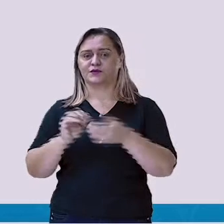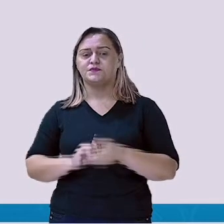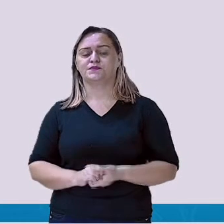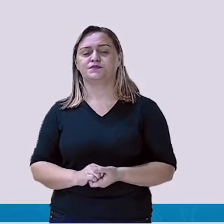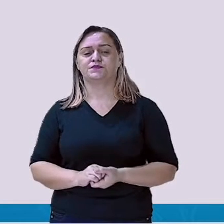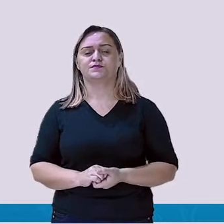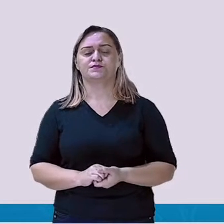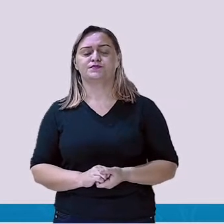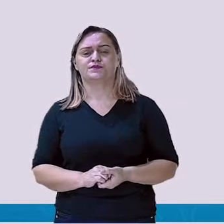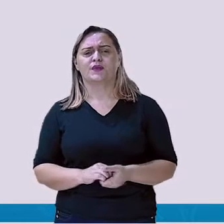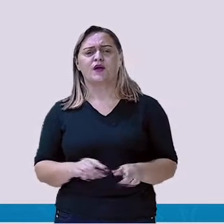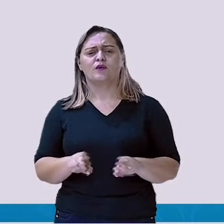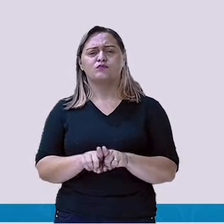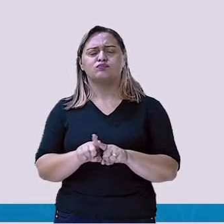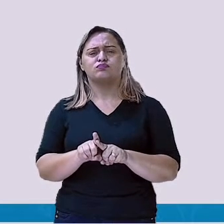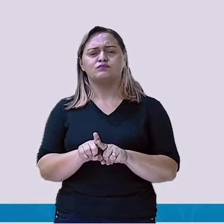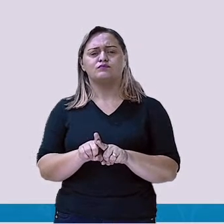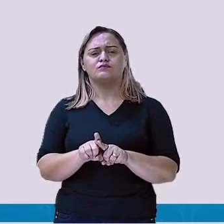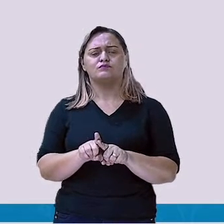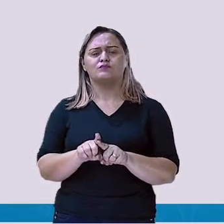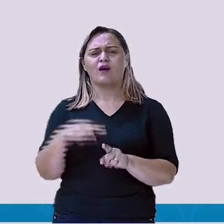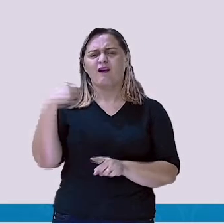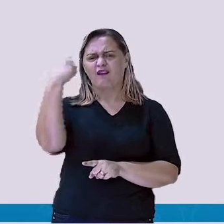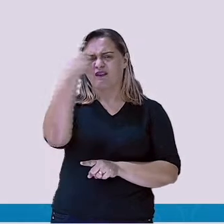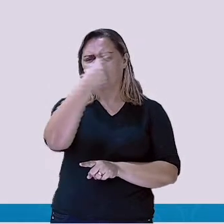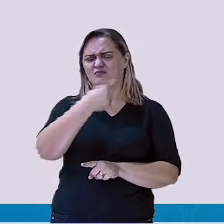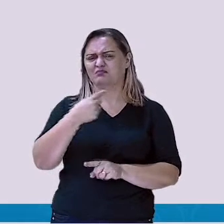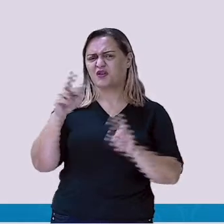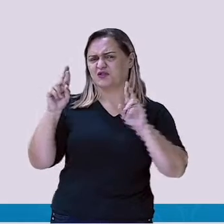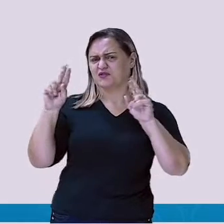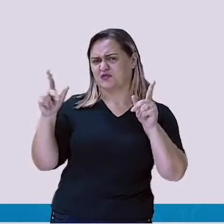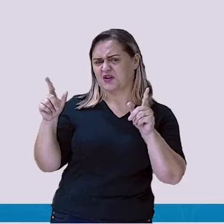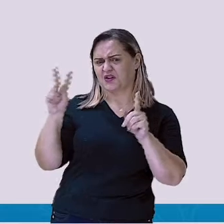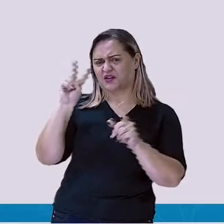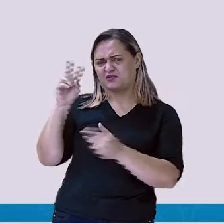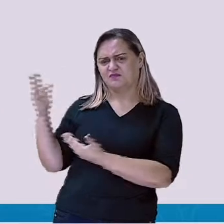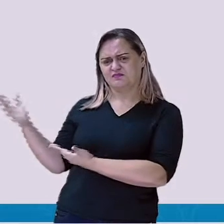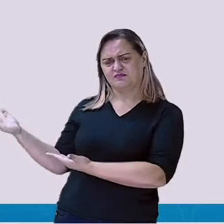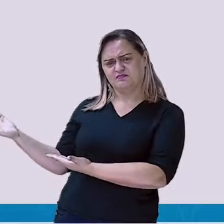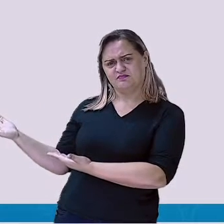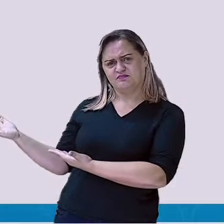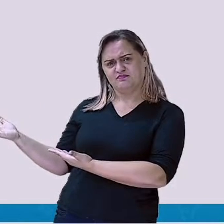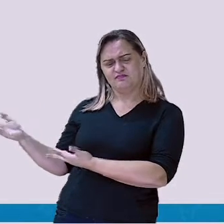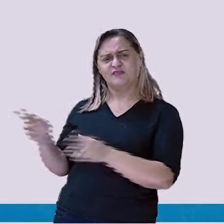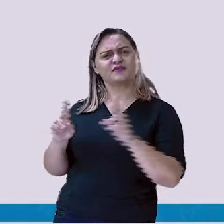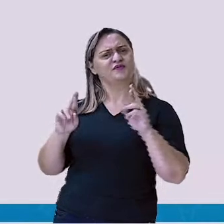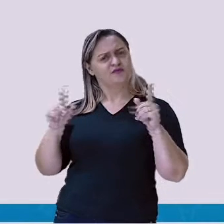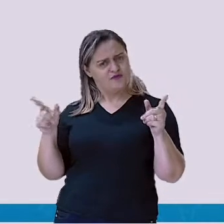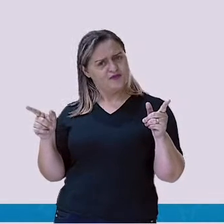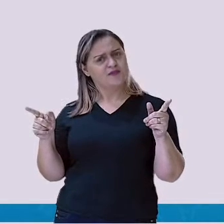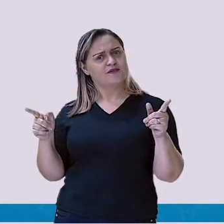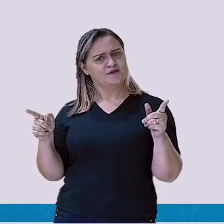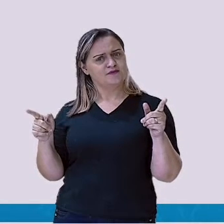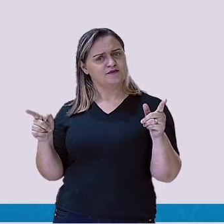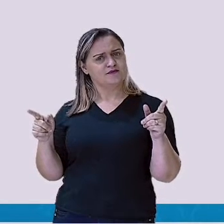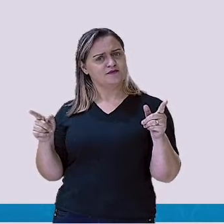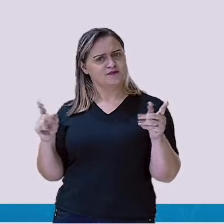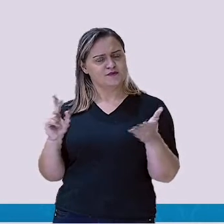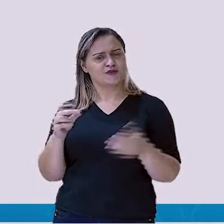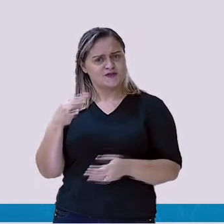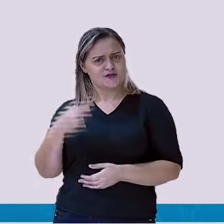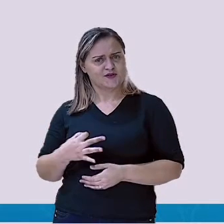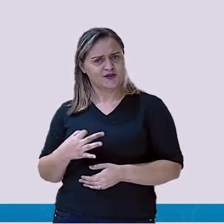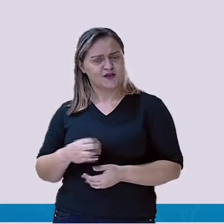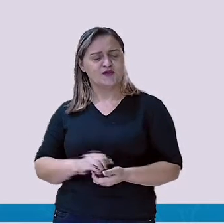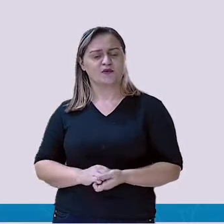semelhantes. E antônimos não são iguais, são diferentes uma da outra, não é?